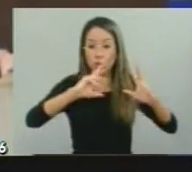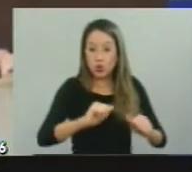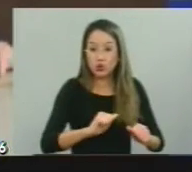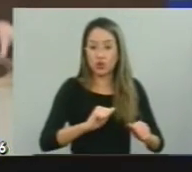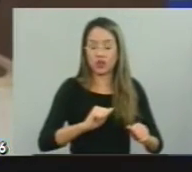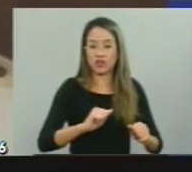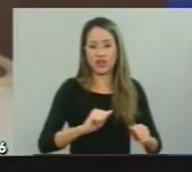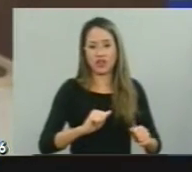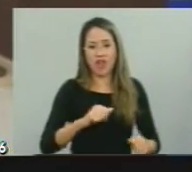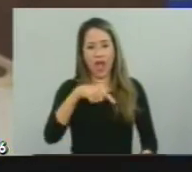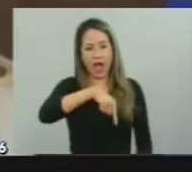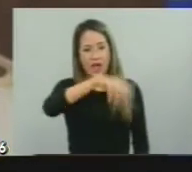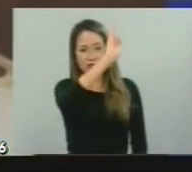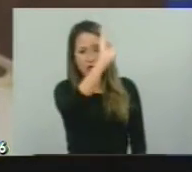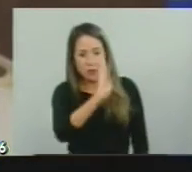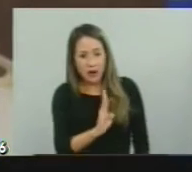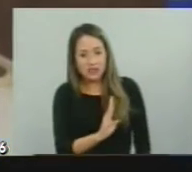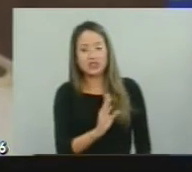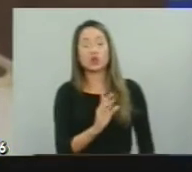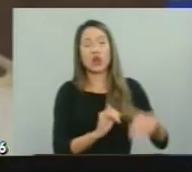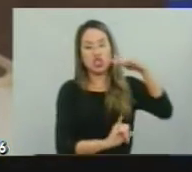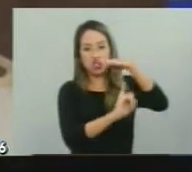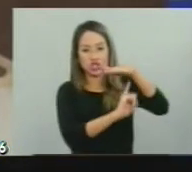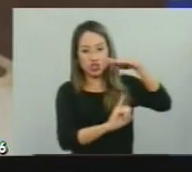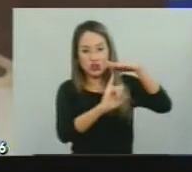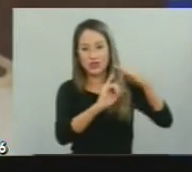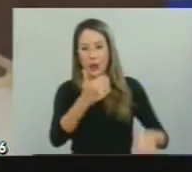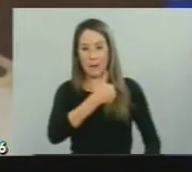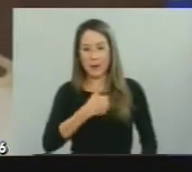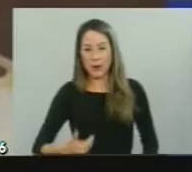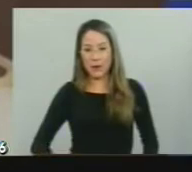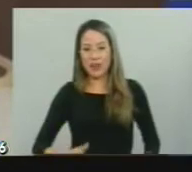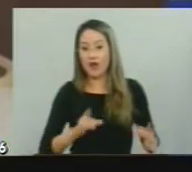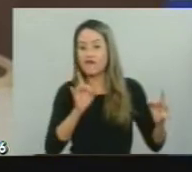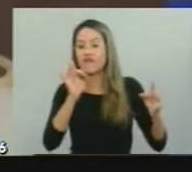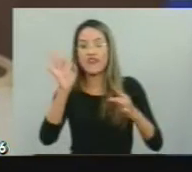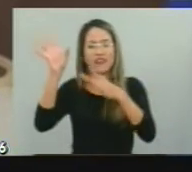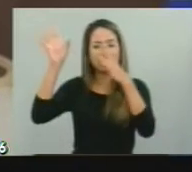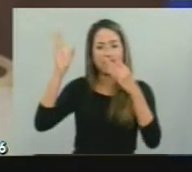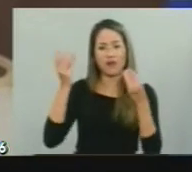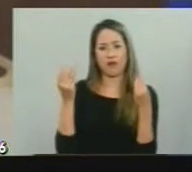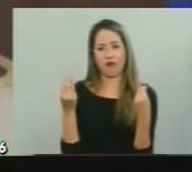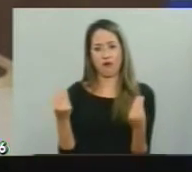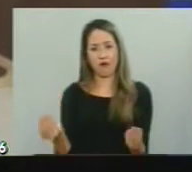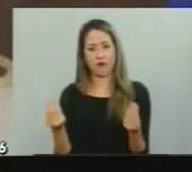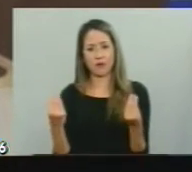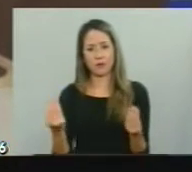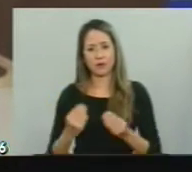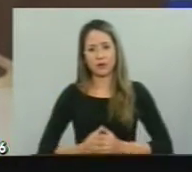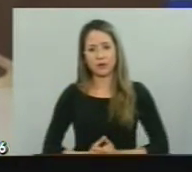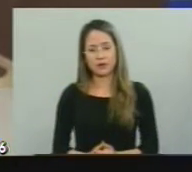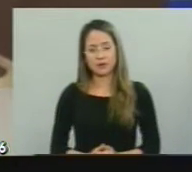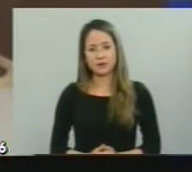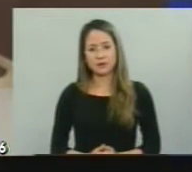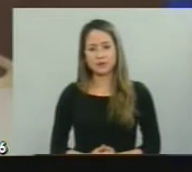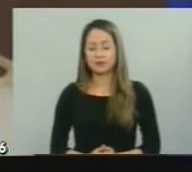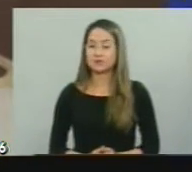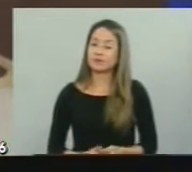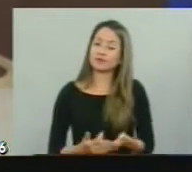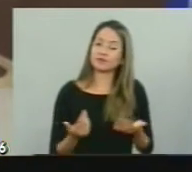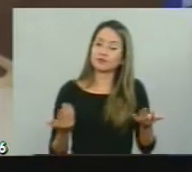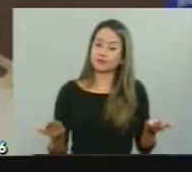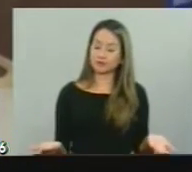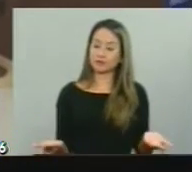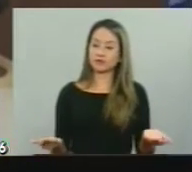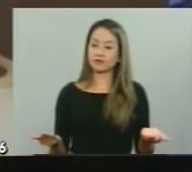farão. Portanto, e aqui eu queria juntar a questão nacional à questão estadual. Enquanto está sendo